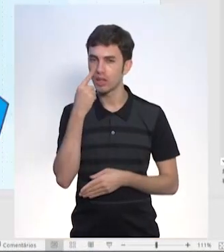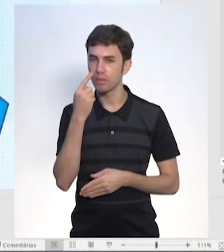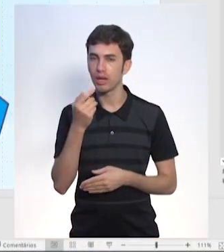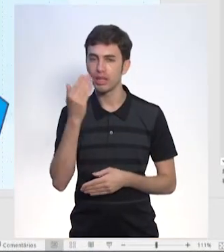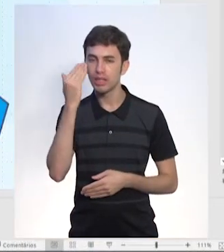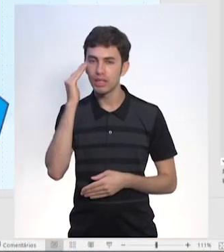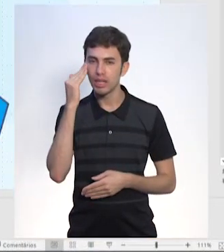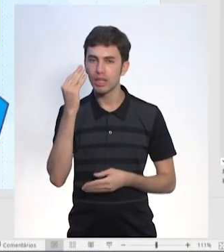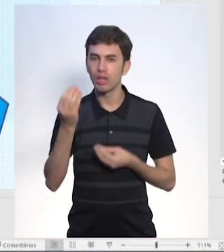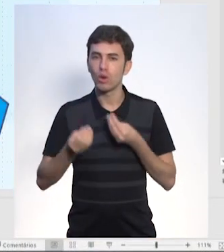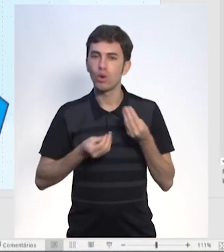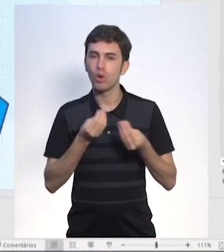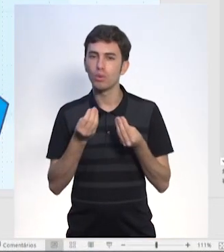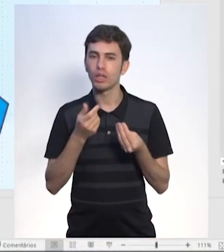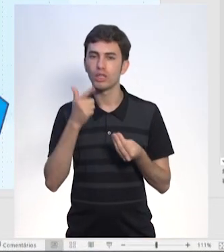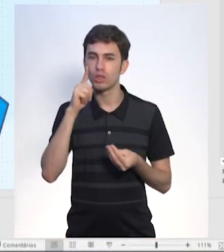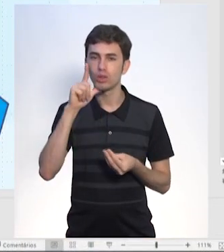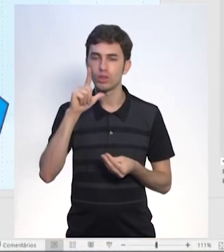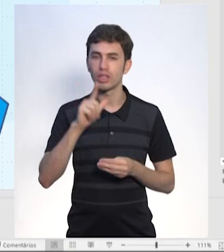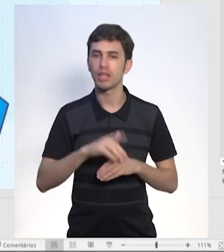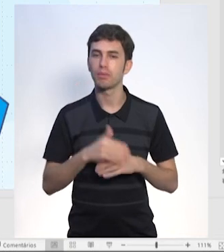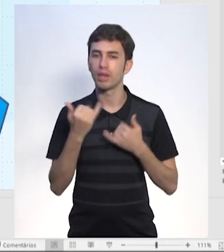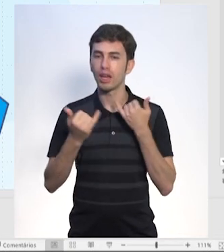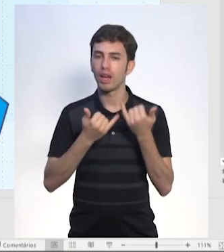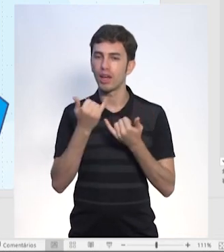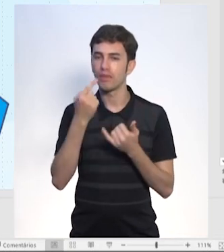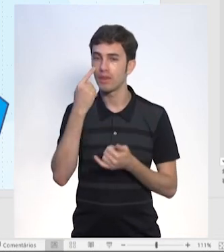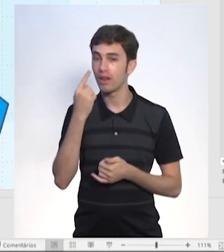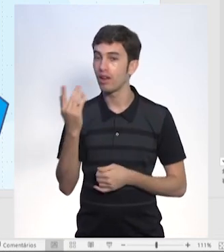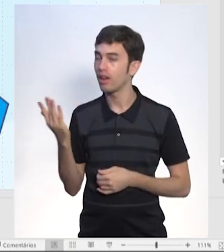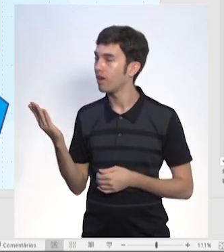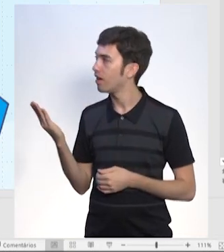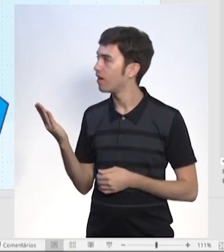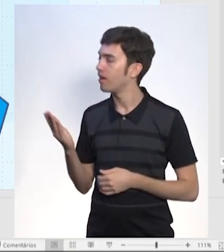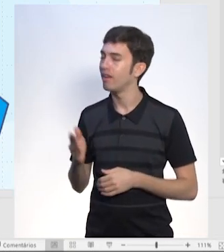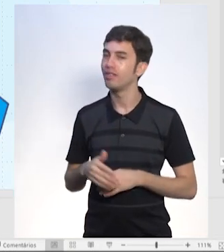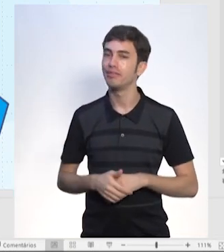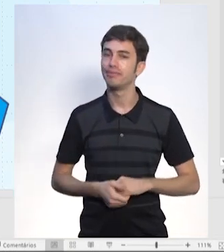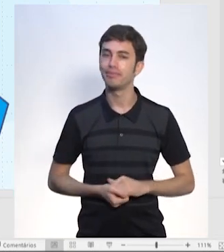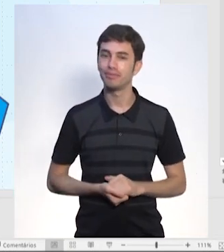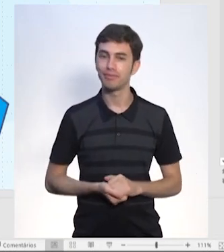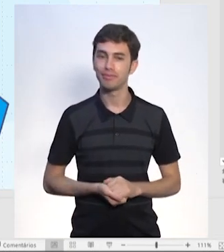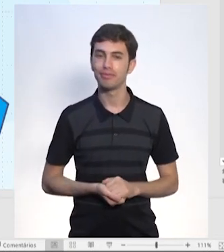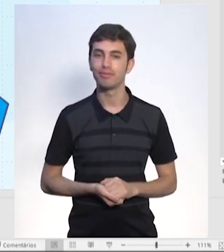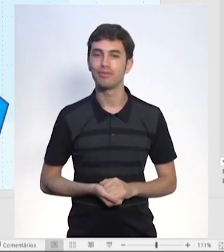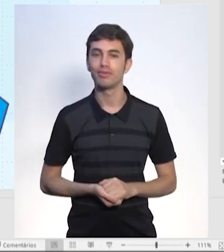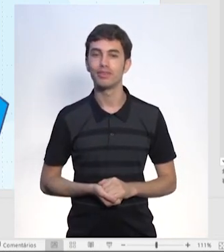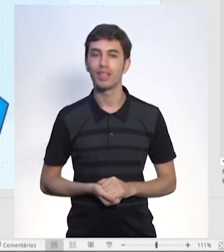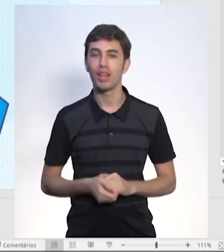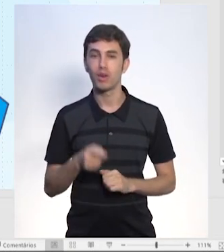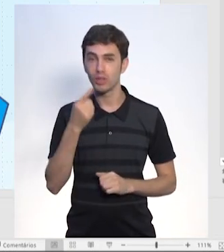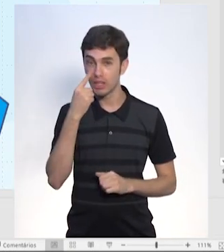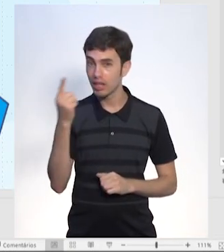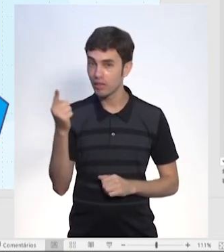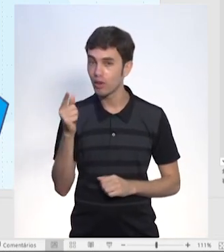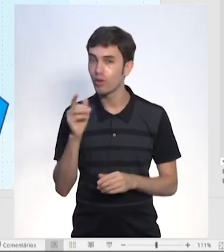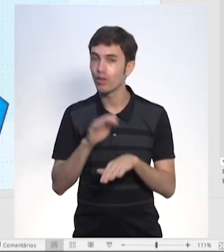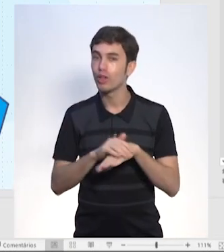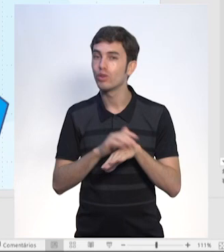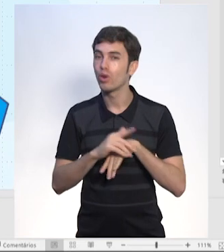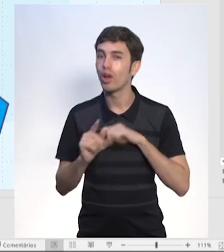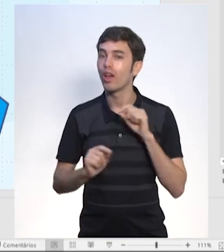gente pode brincar com ela. Ó, olha lá, olha, ó, que legal. Ah, consegue enxergar ali o que a gente fez,